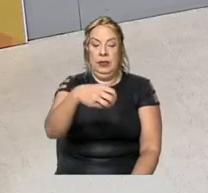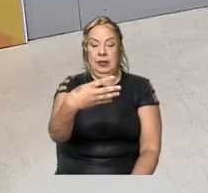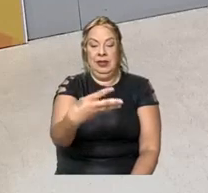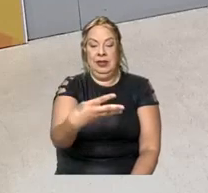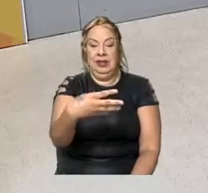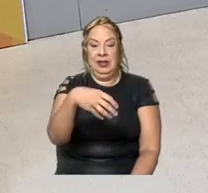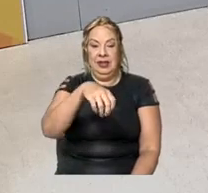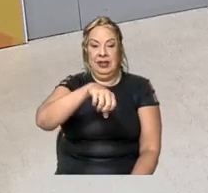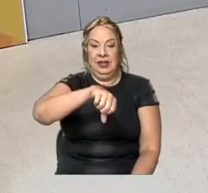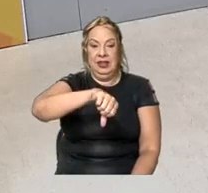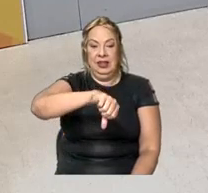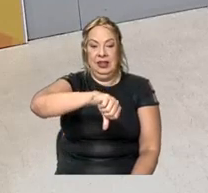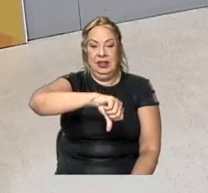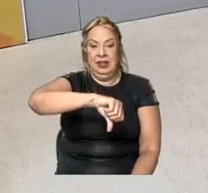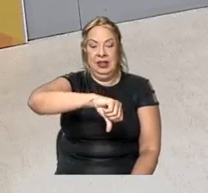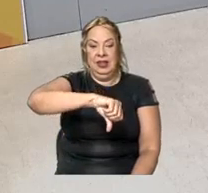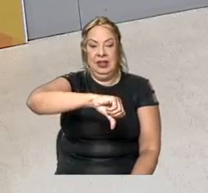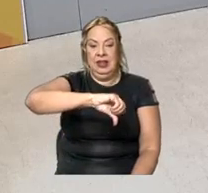antes, 49.